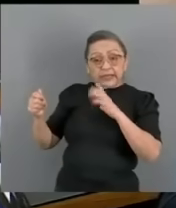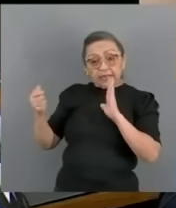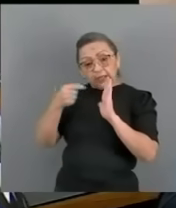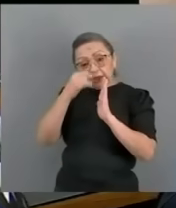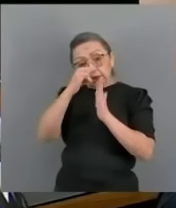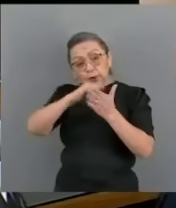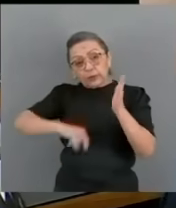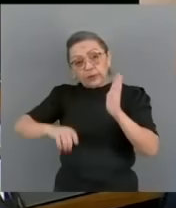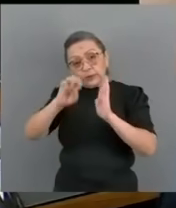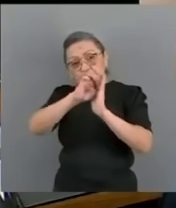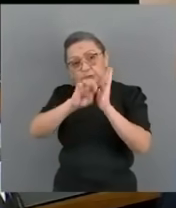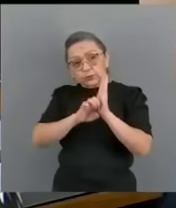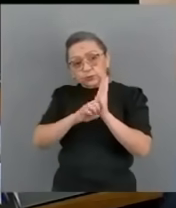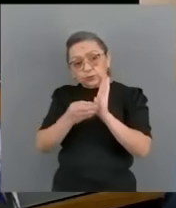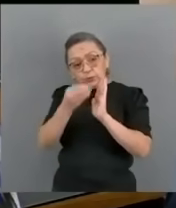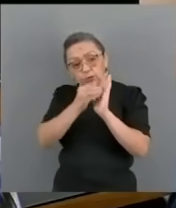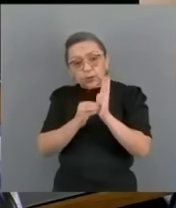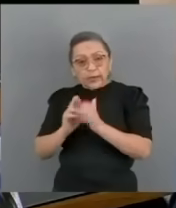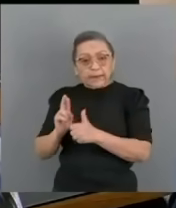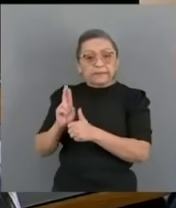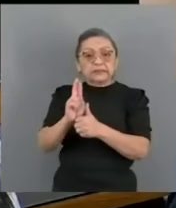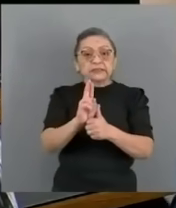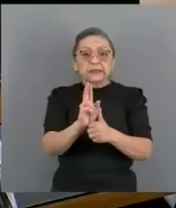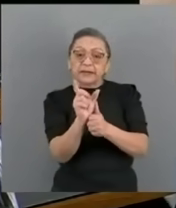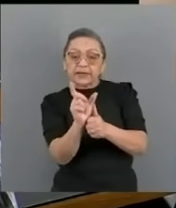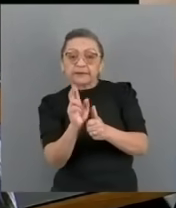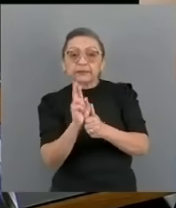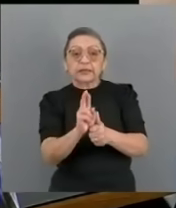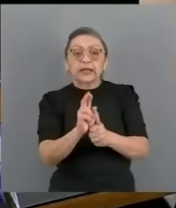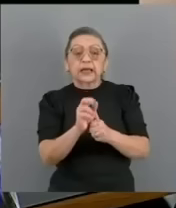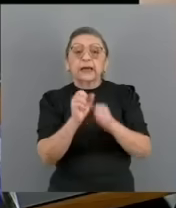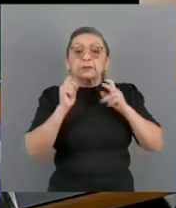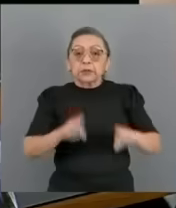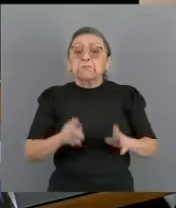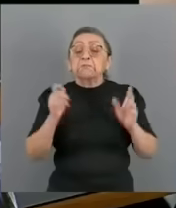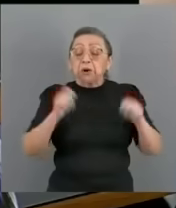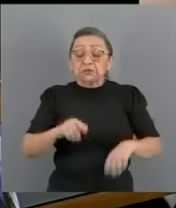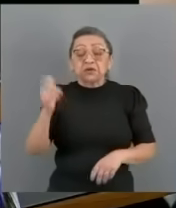estatuto representar aposentados possam ganhar as CTs.